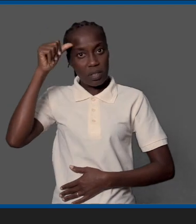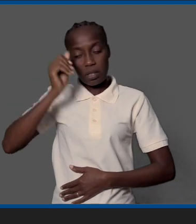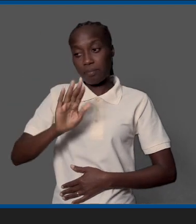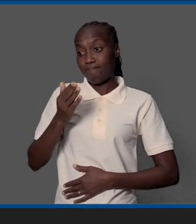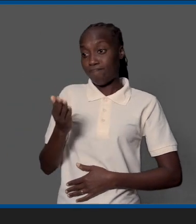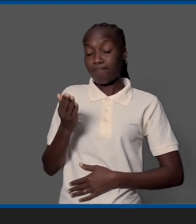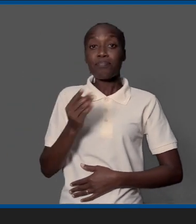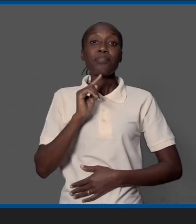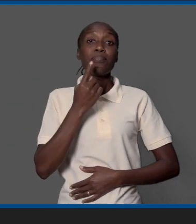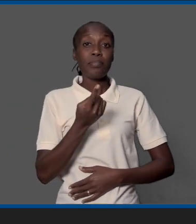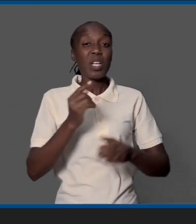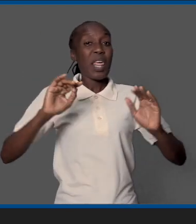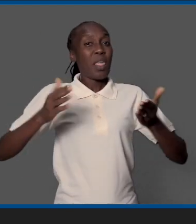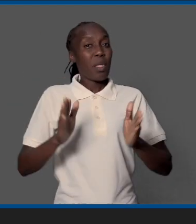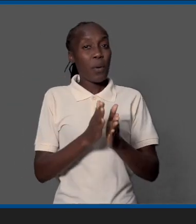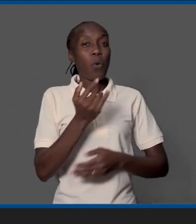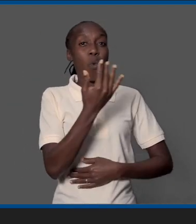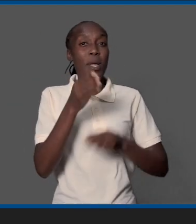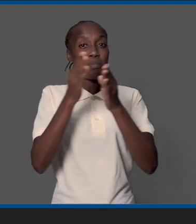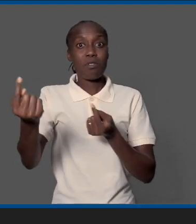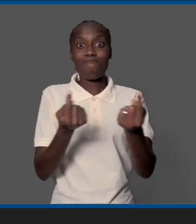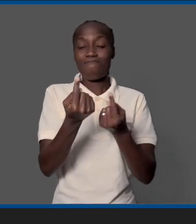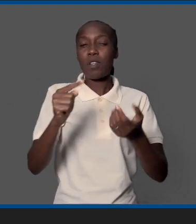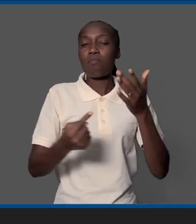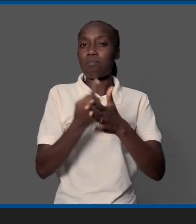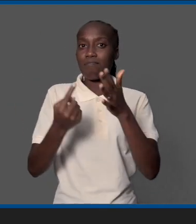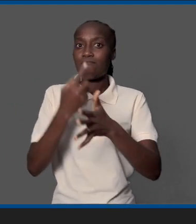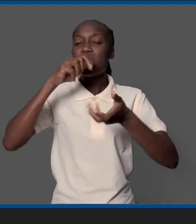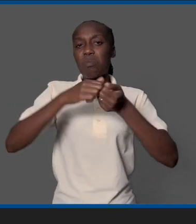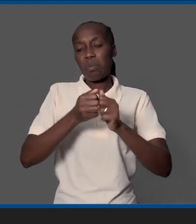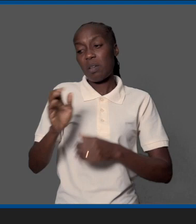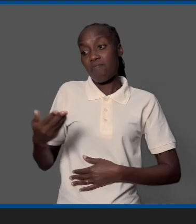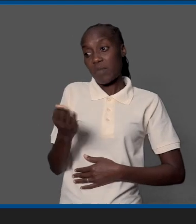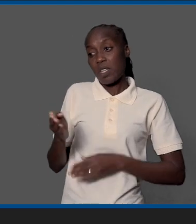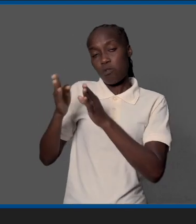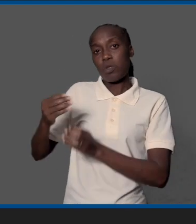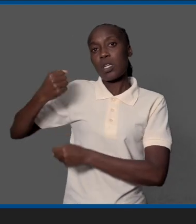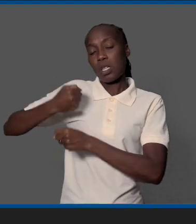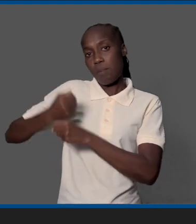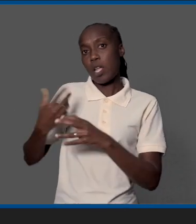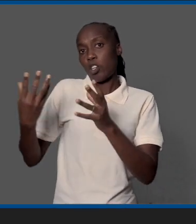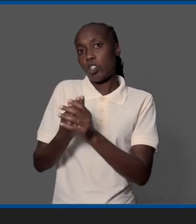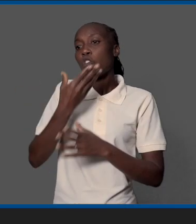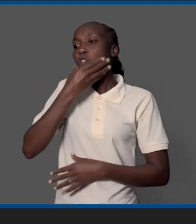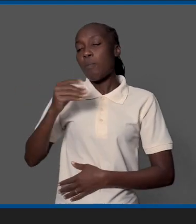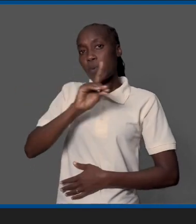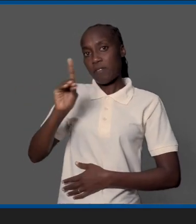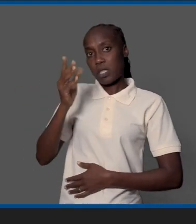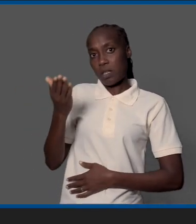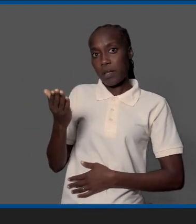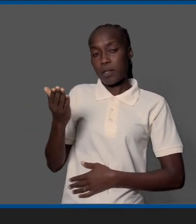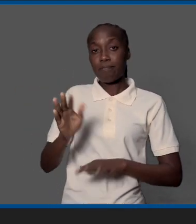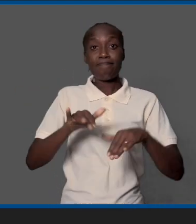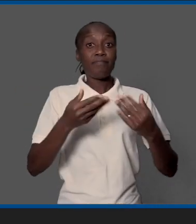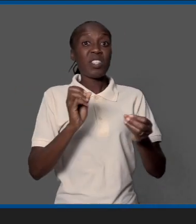casa não consegue. Antigamente conseguia começar com saquinhos de cebola, batata, assim tinha que comprar